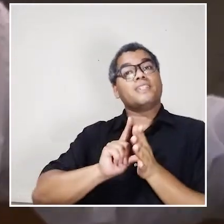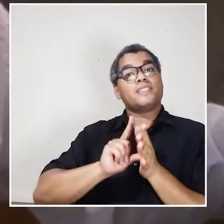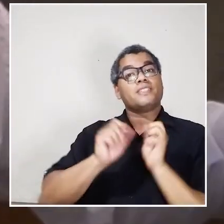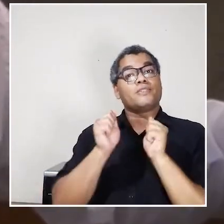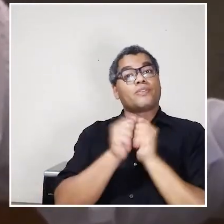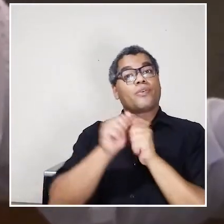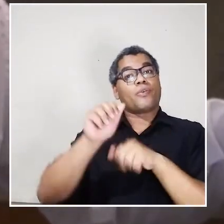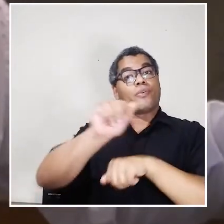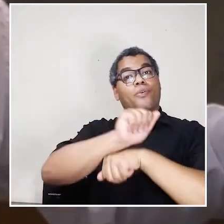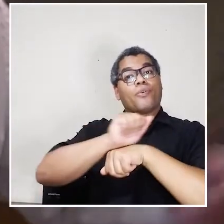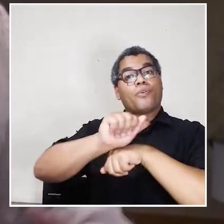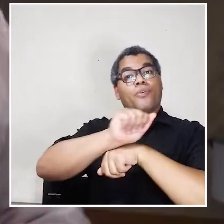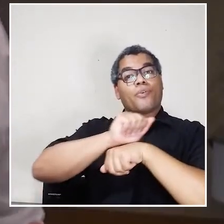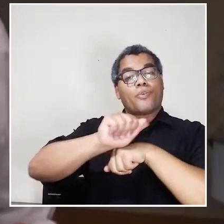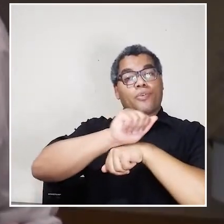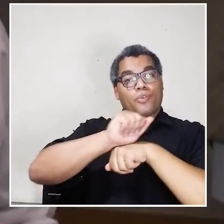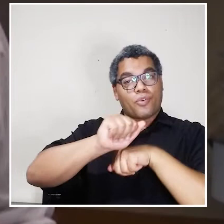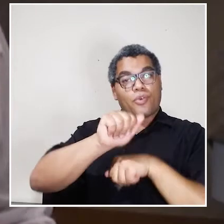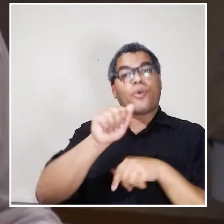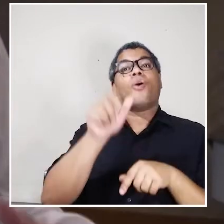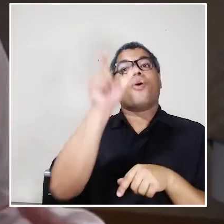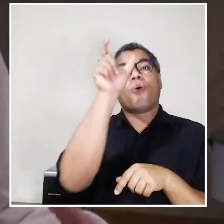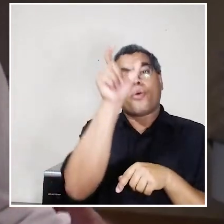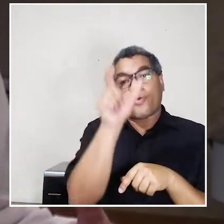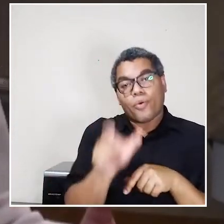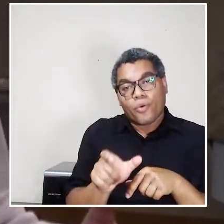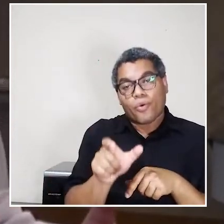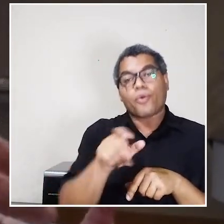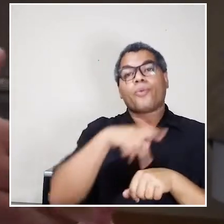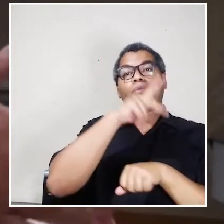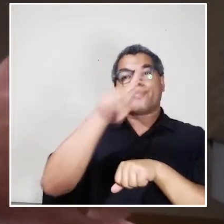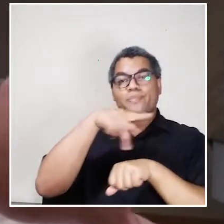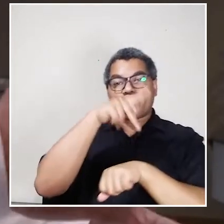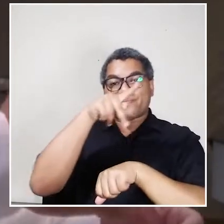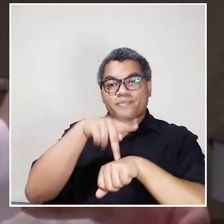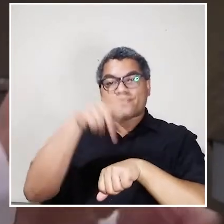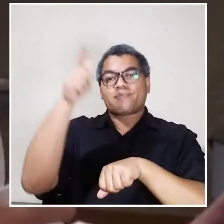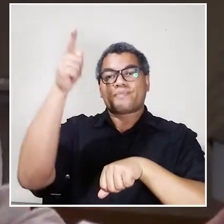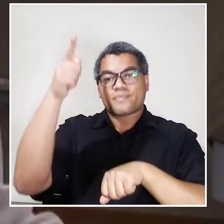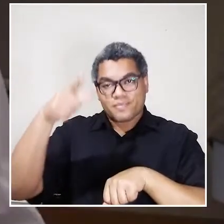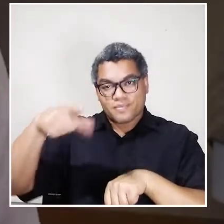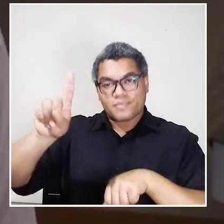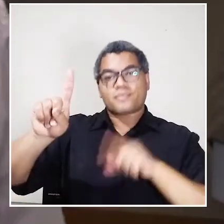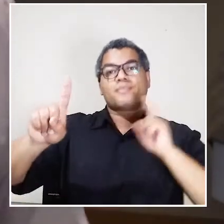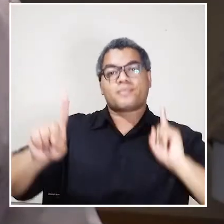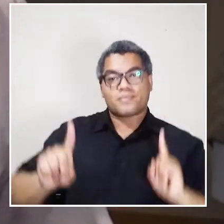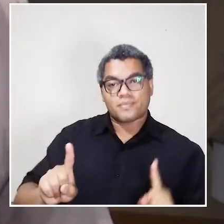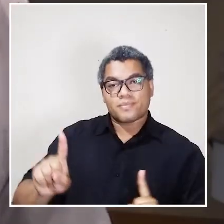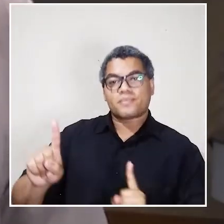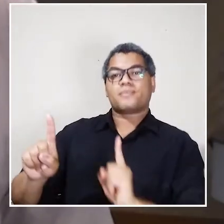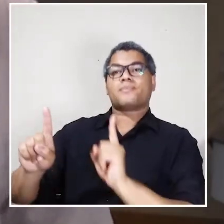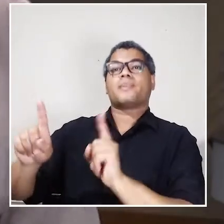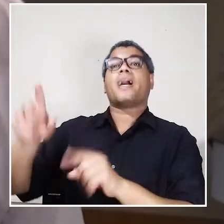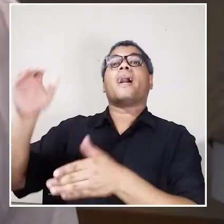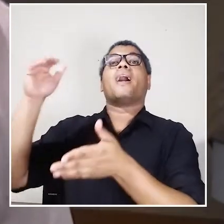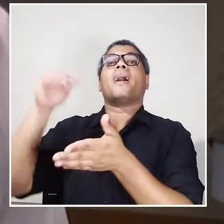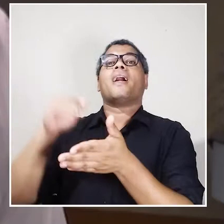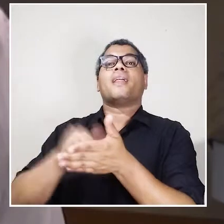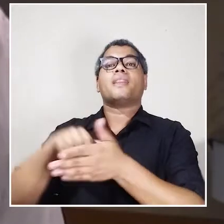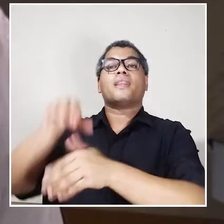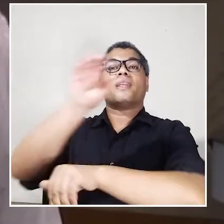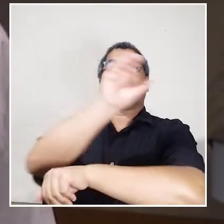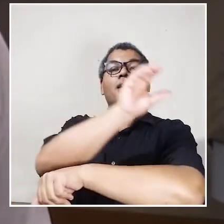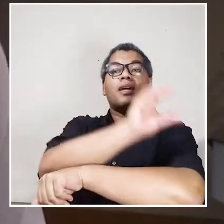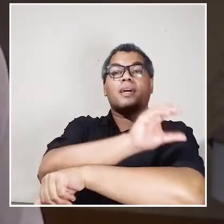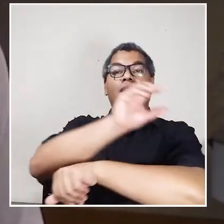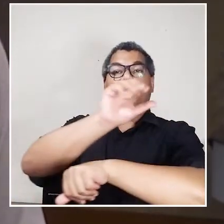Abraão, o caldeu que sai da sua terra e peregrina até a terra prometida.